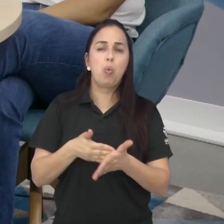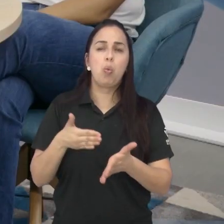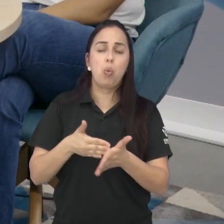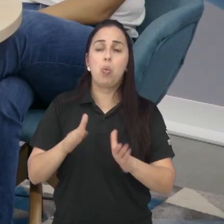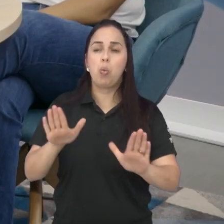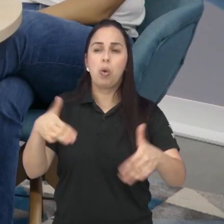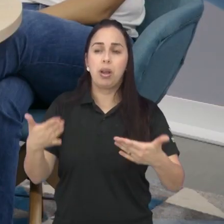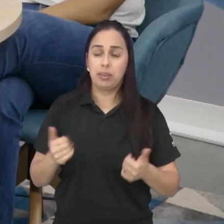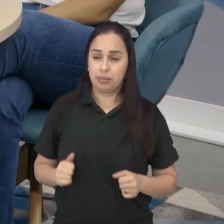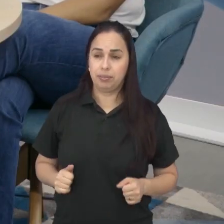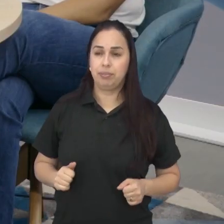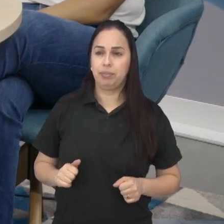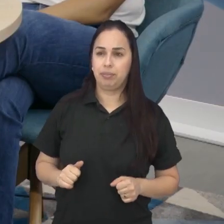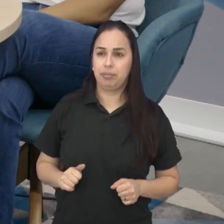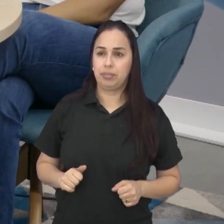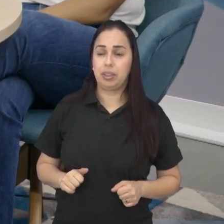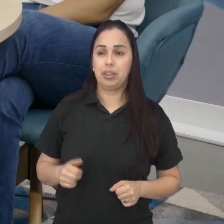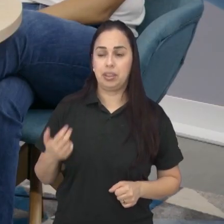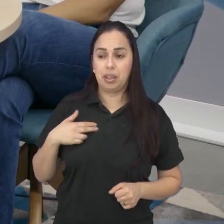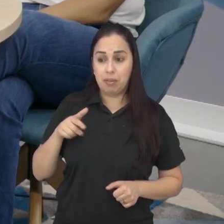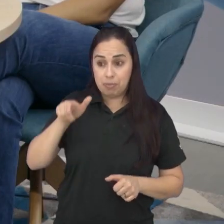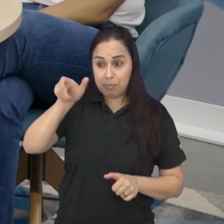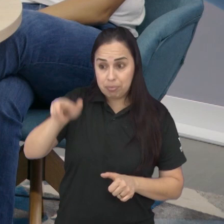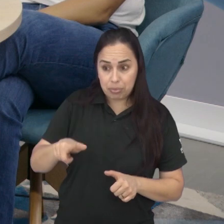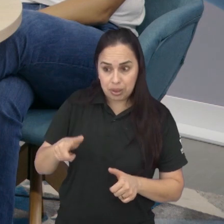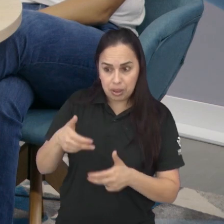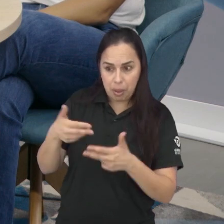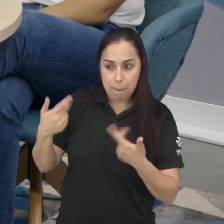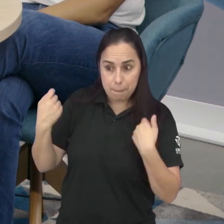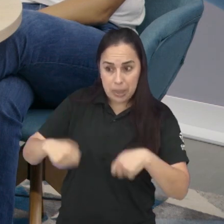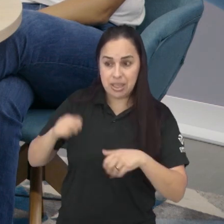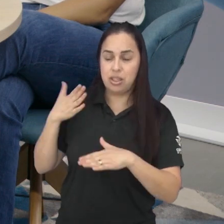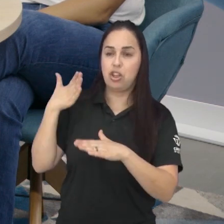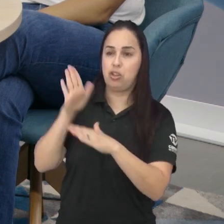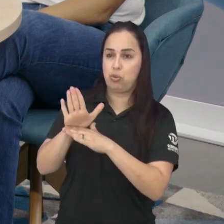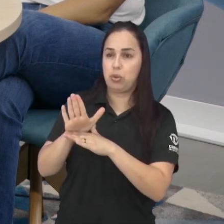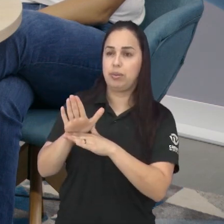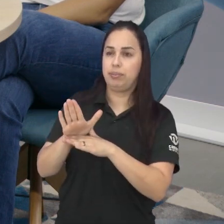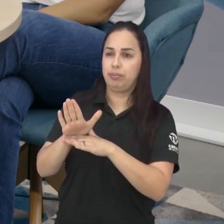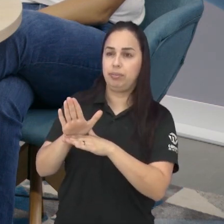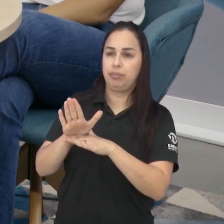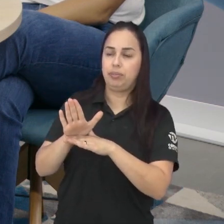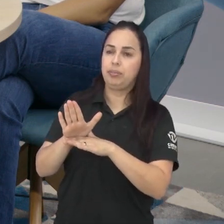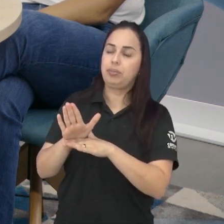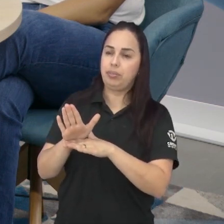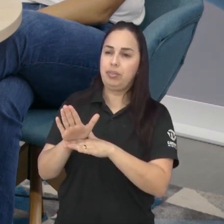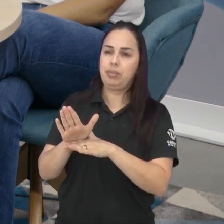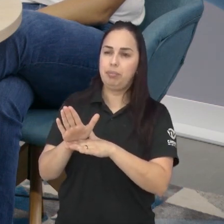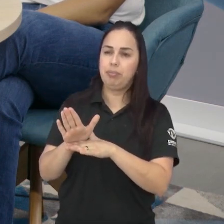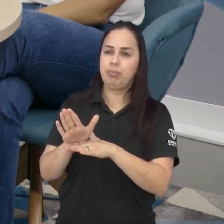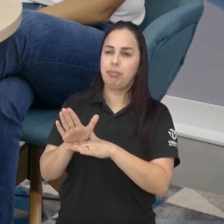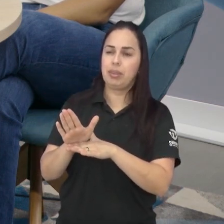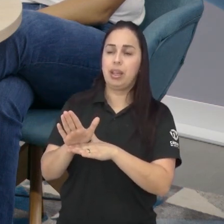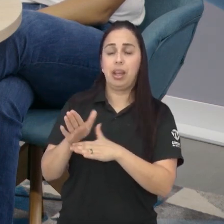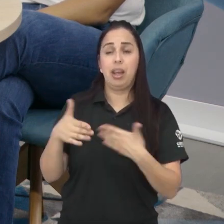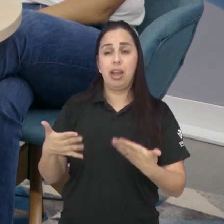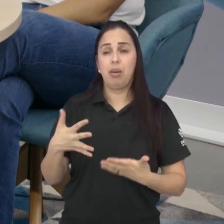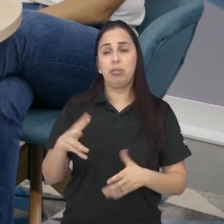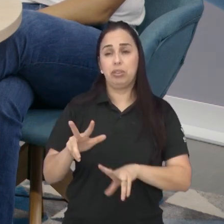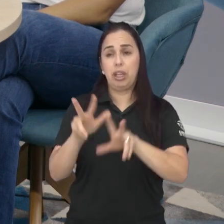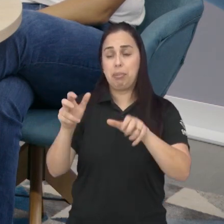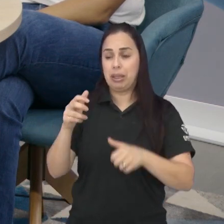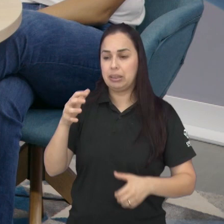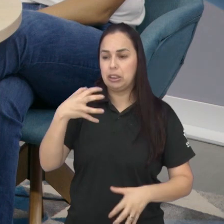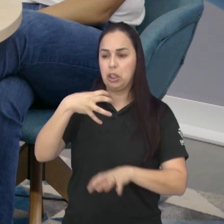né? Então, no momento que você vê uma mulher numa situação que está precisando de ajuda, é disso que se trata,